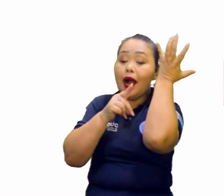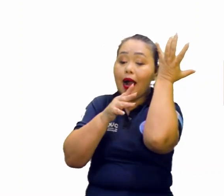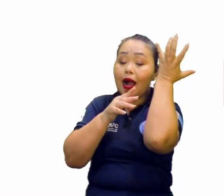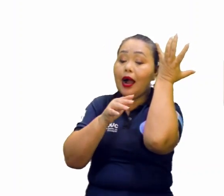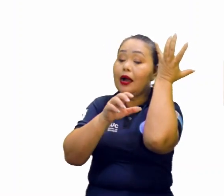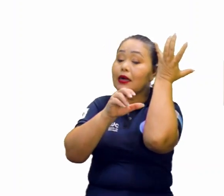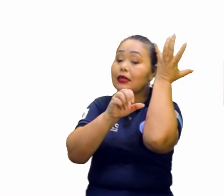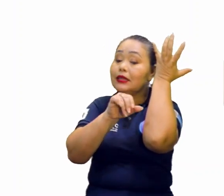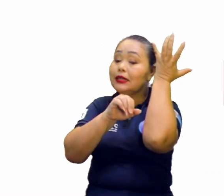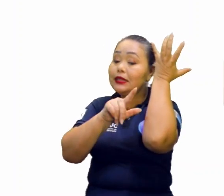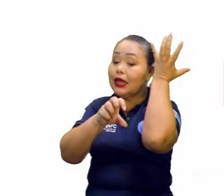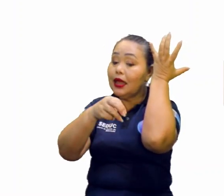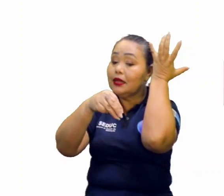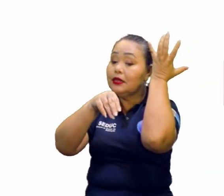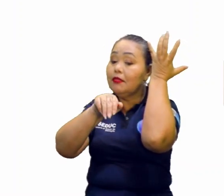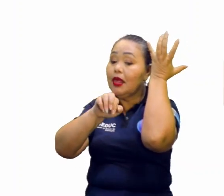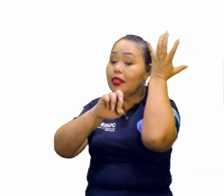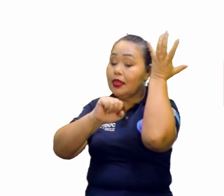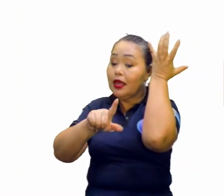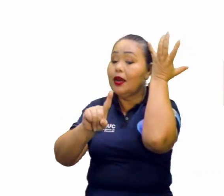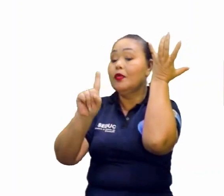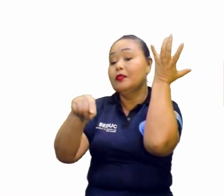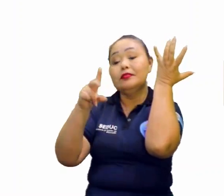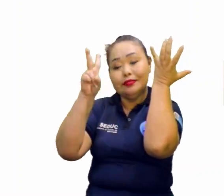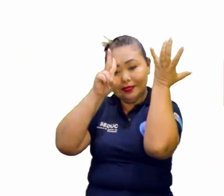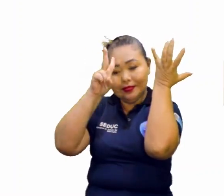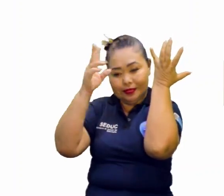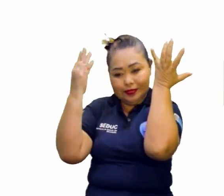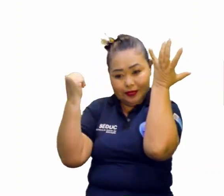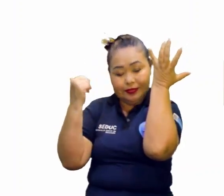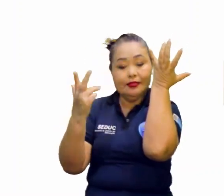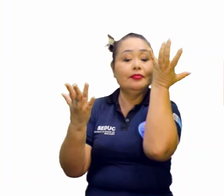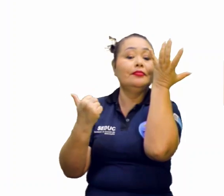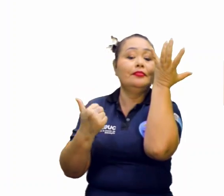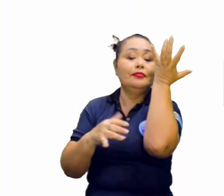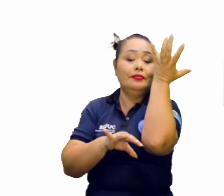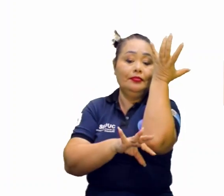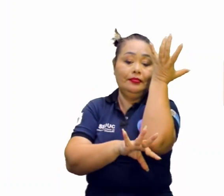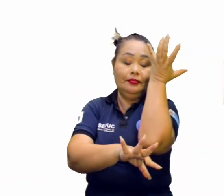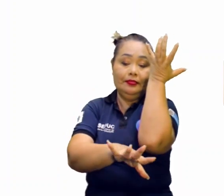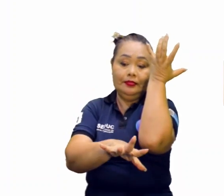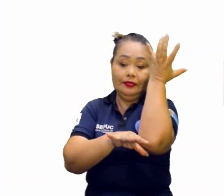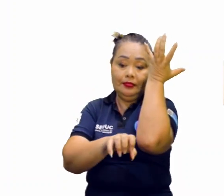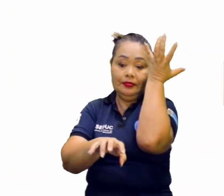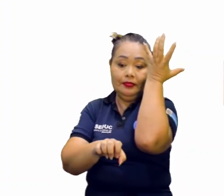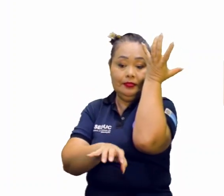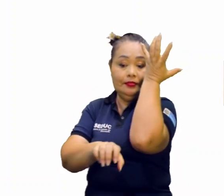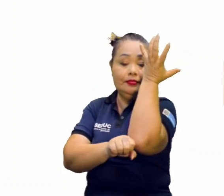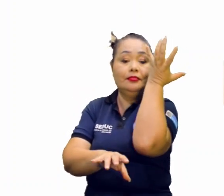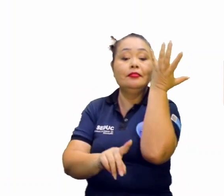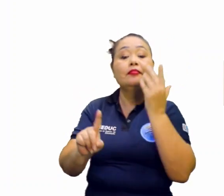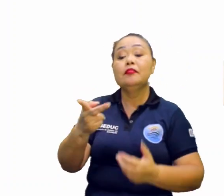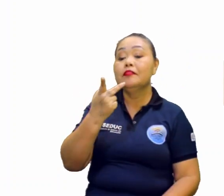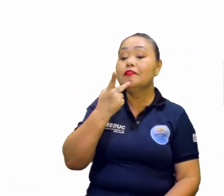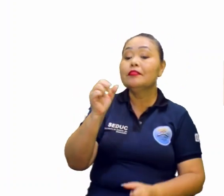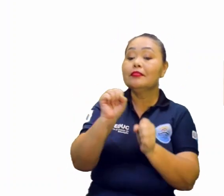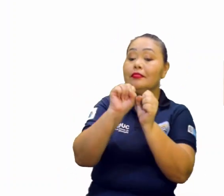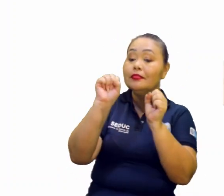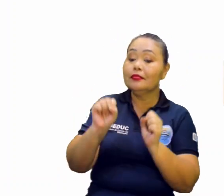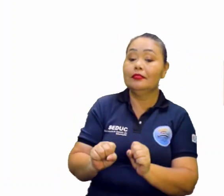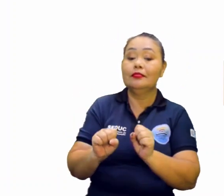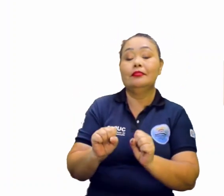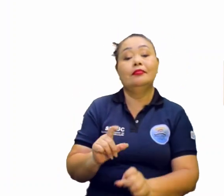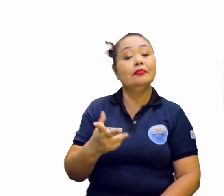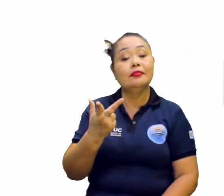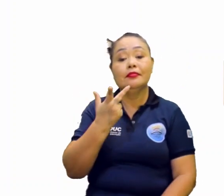Lembram? Perfeito. Então, e a gente está falando de um sistema